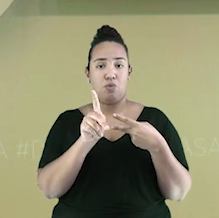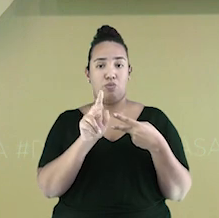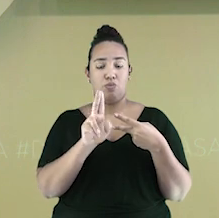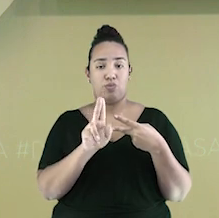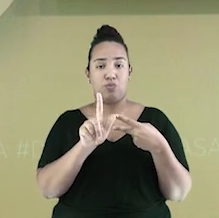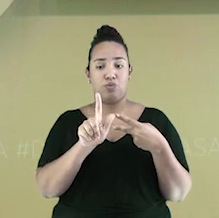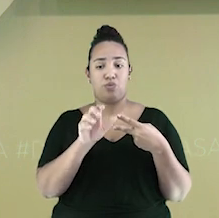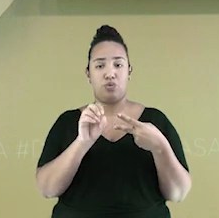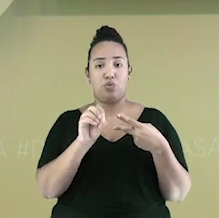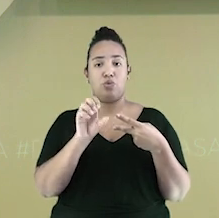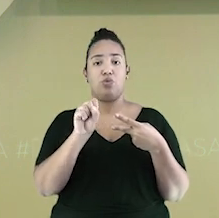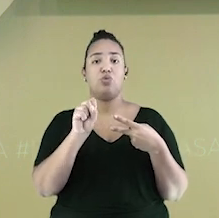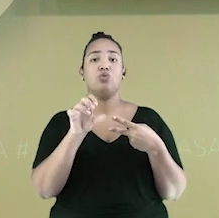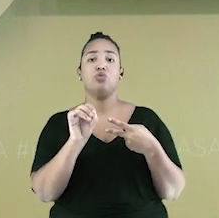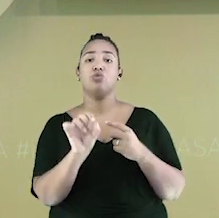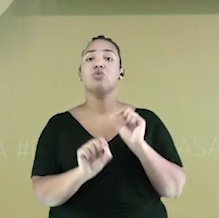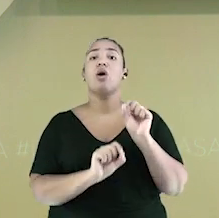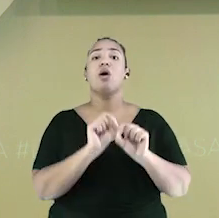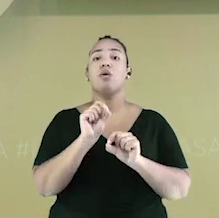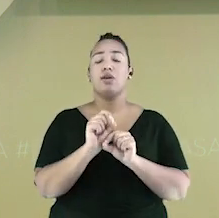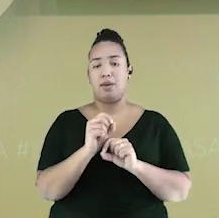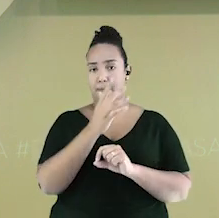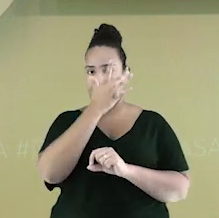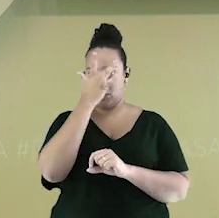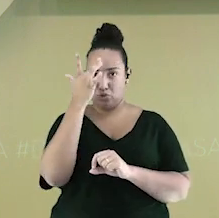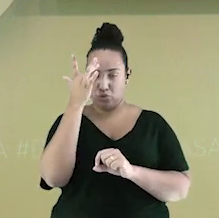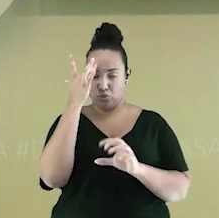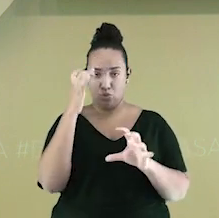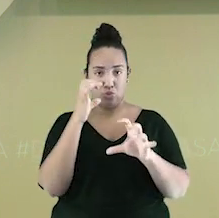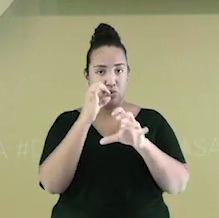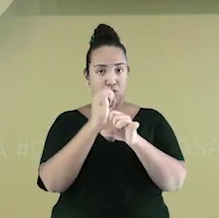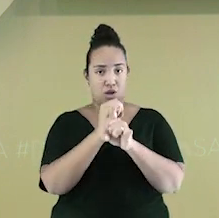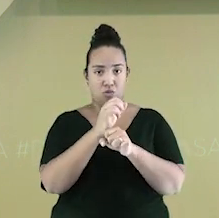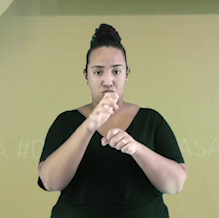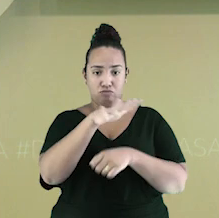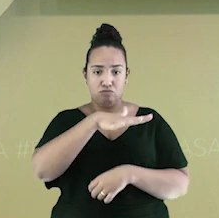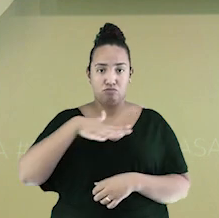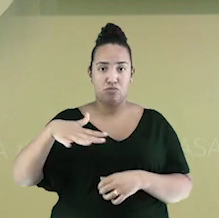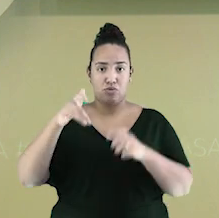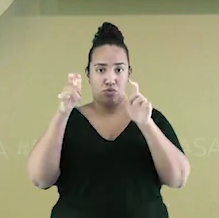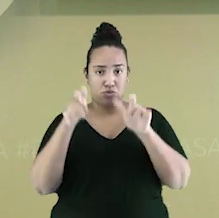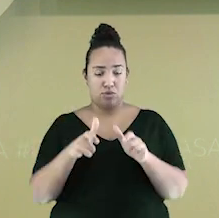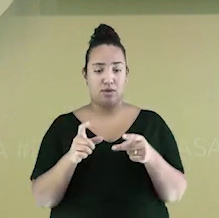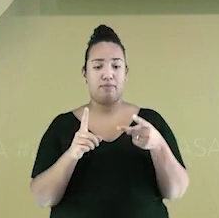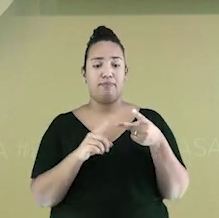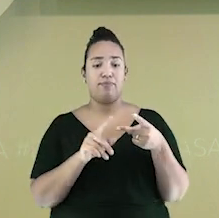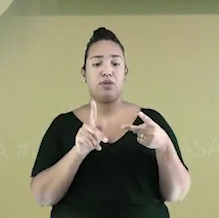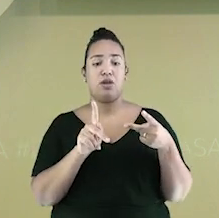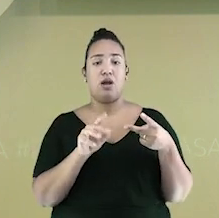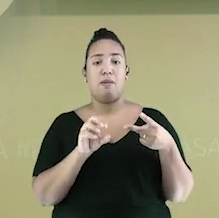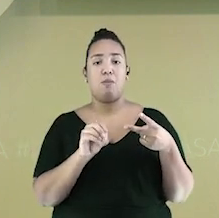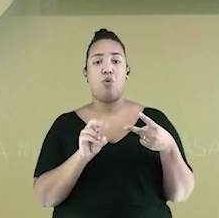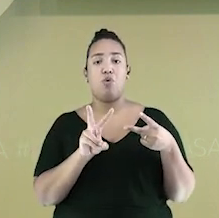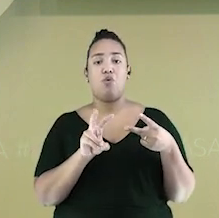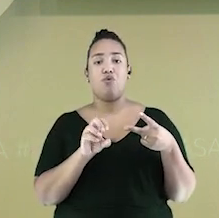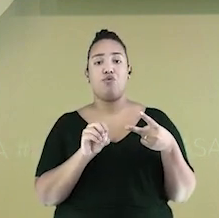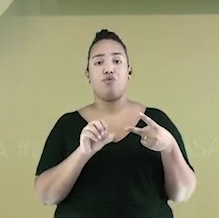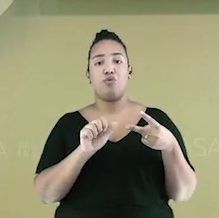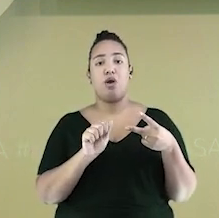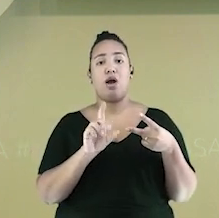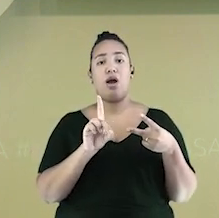o primeiro se refere à quantidade de pessoas absolutas de um determinado lugar, e o outro se refere